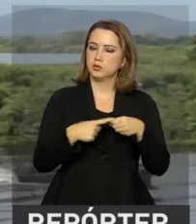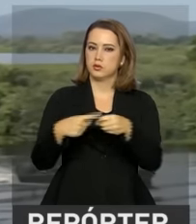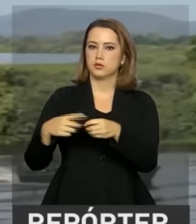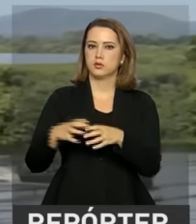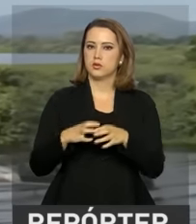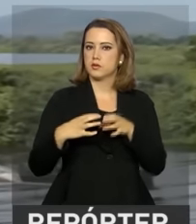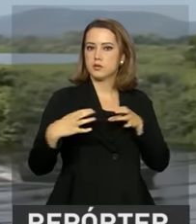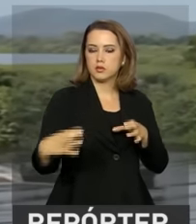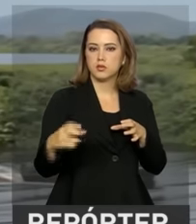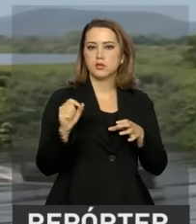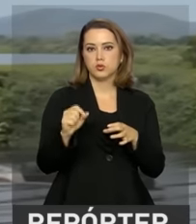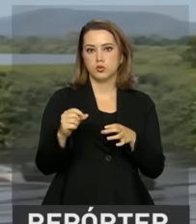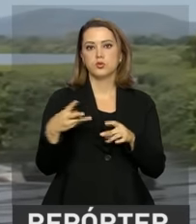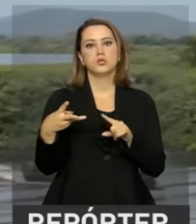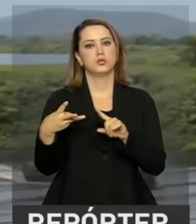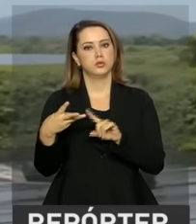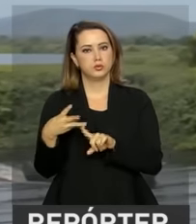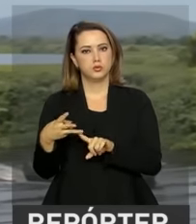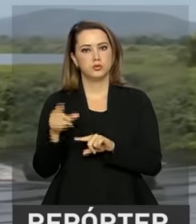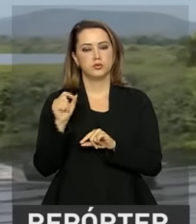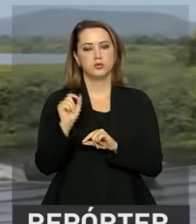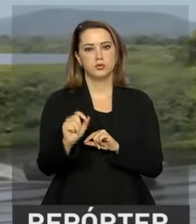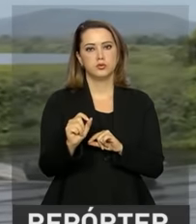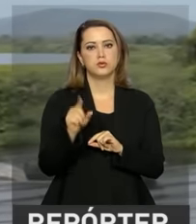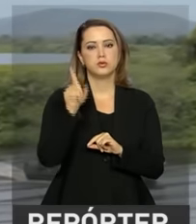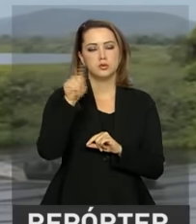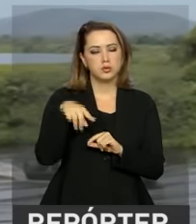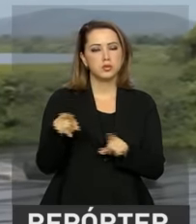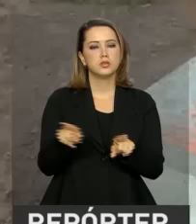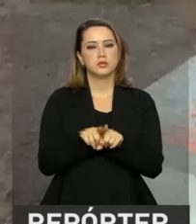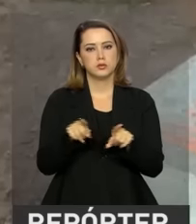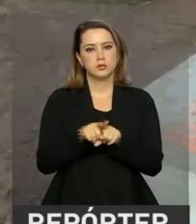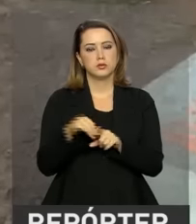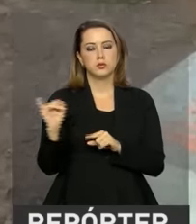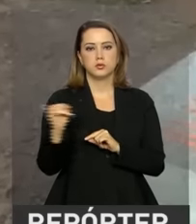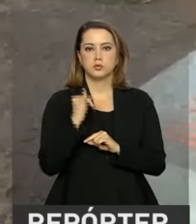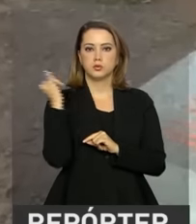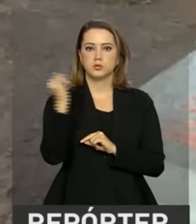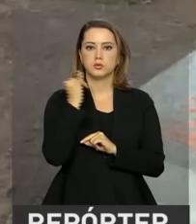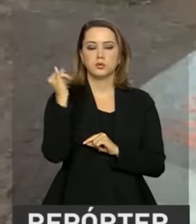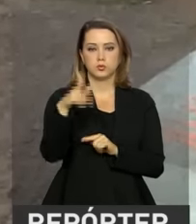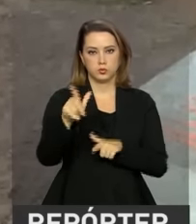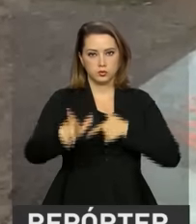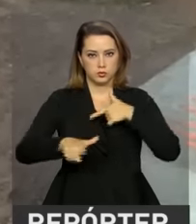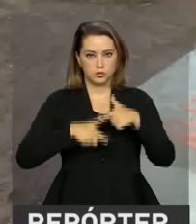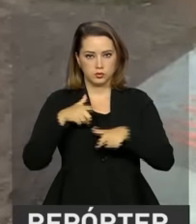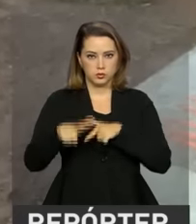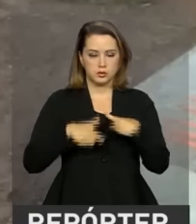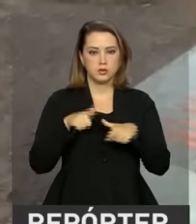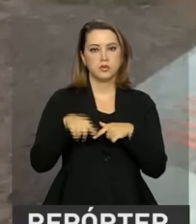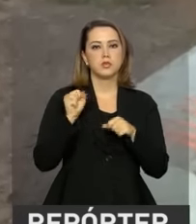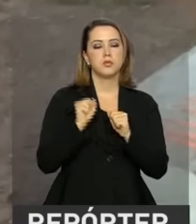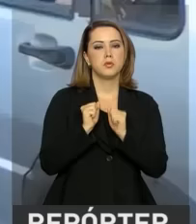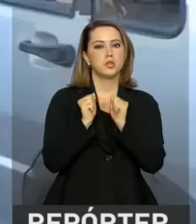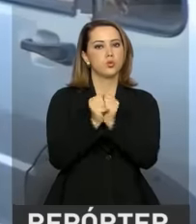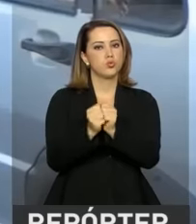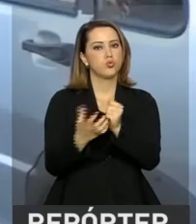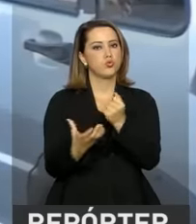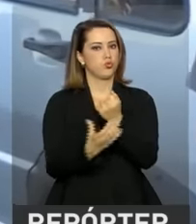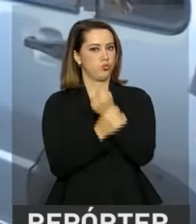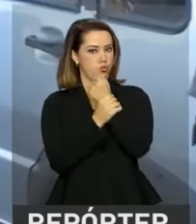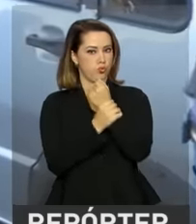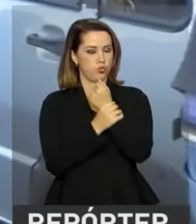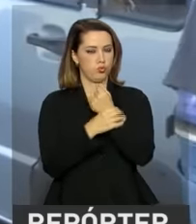cidades e terceiro como você bem lembrou é também extremamente importante esta ação que é desenvolvida pela defesa e as forças